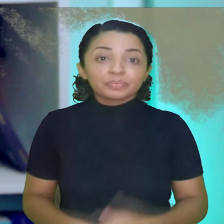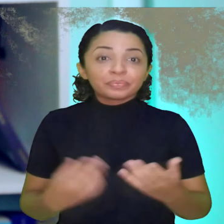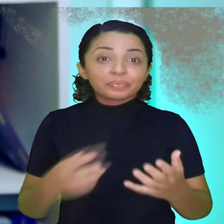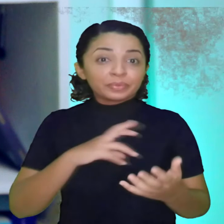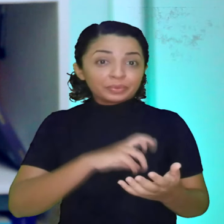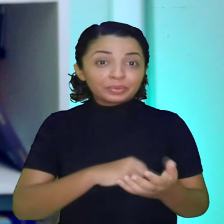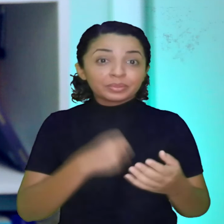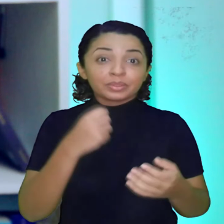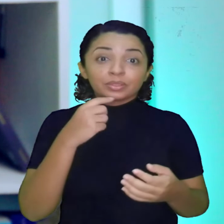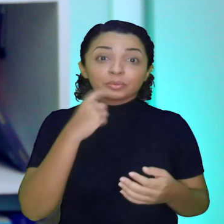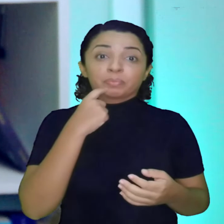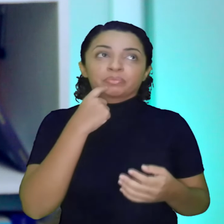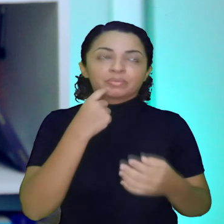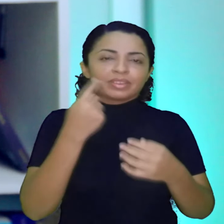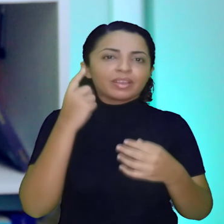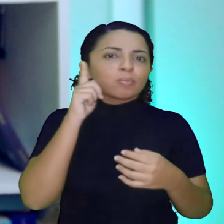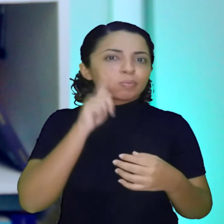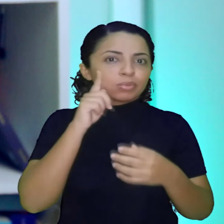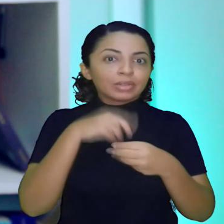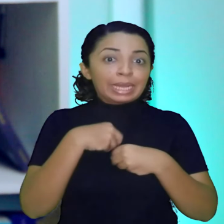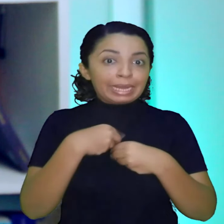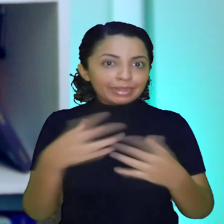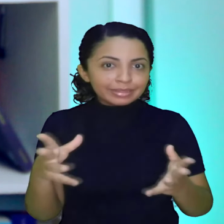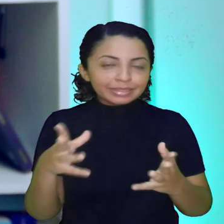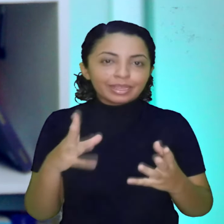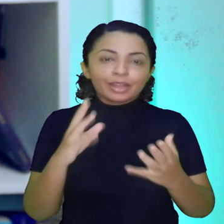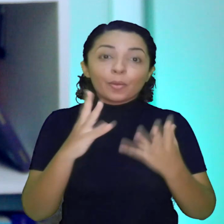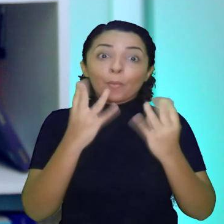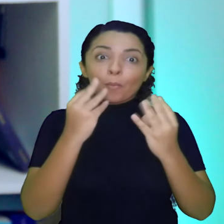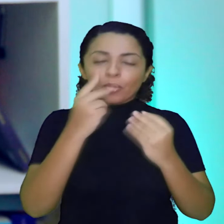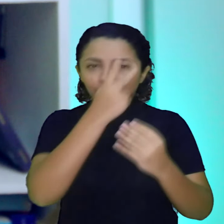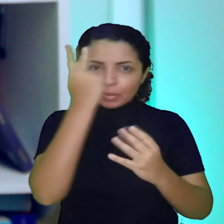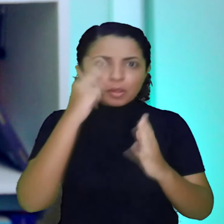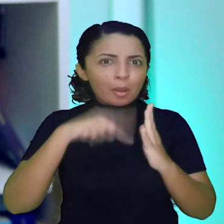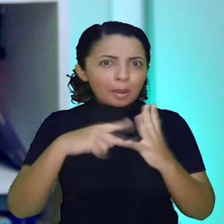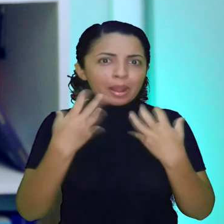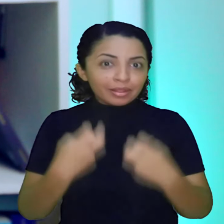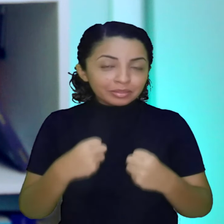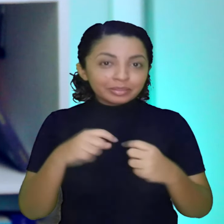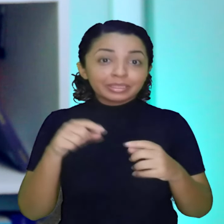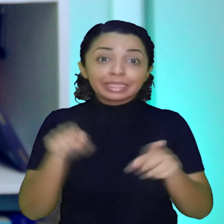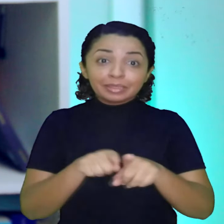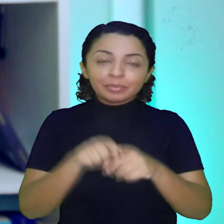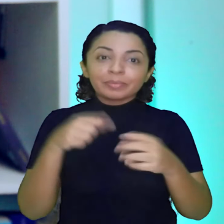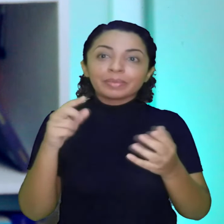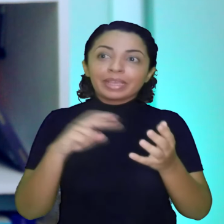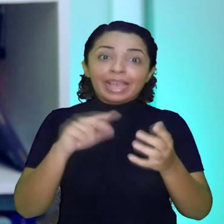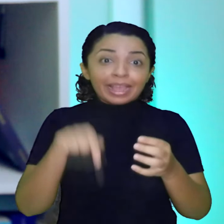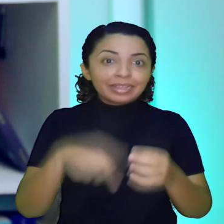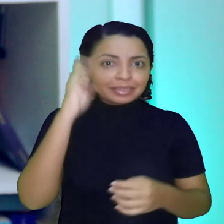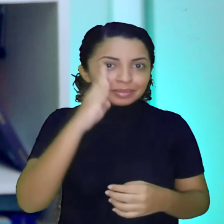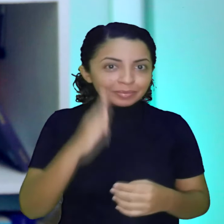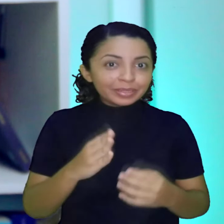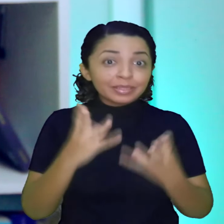Esse romance acabou de ser lançado nos Estados Unidos, vem conquistando muitos leitores por lá. Também acabou de ser lançado aqui no Brasil e também